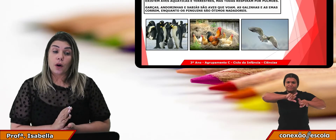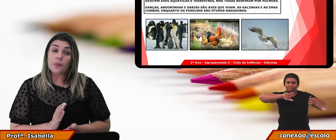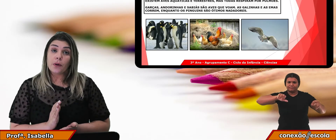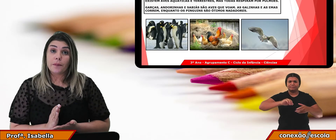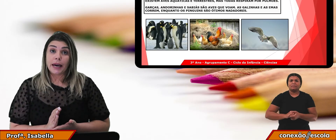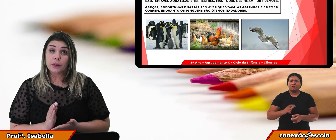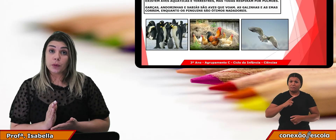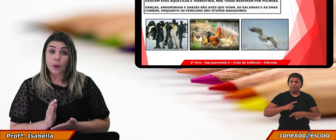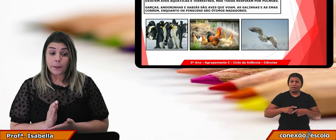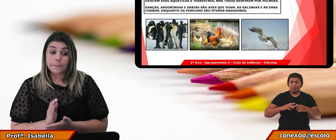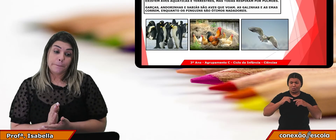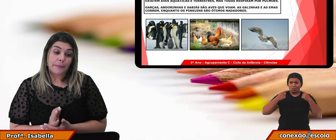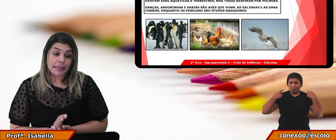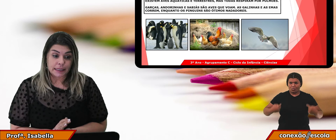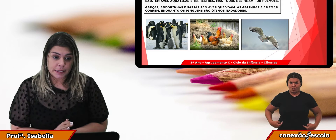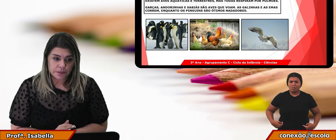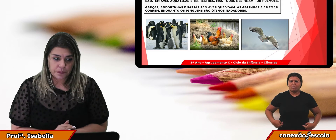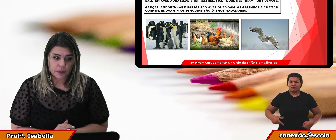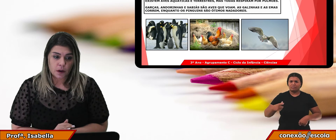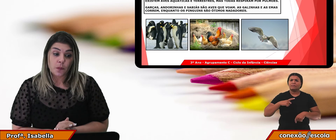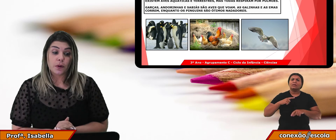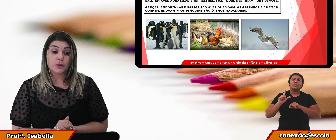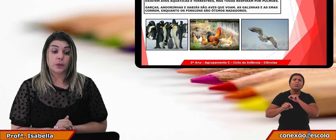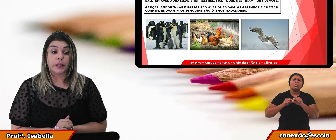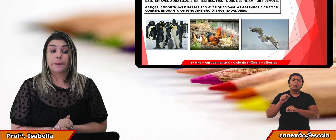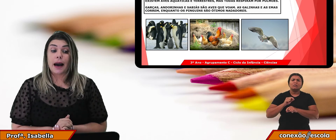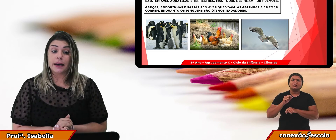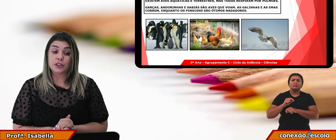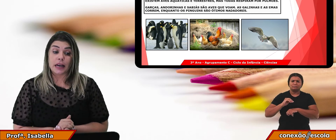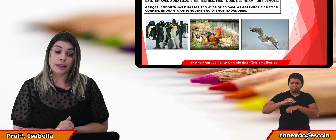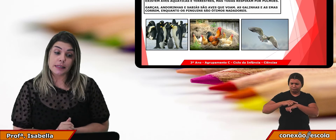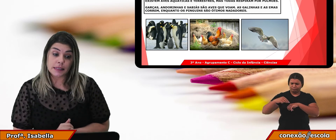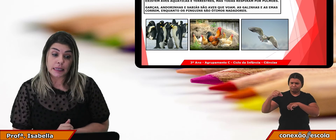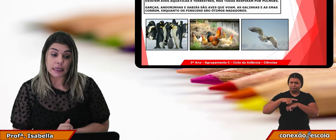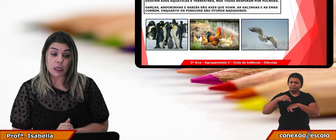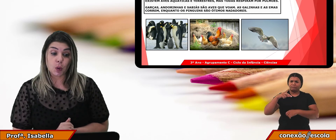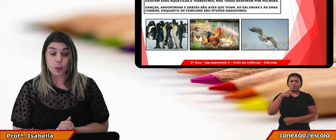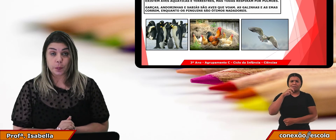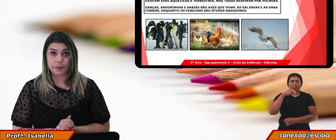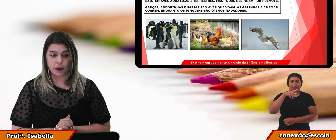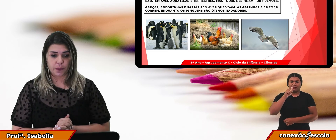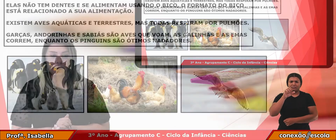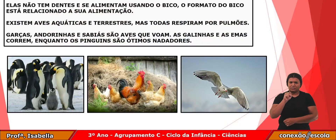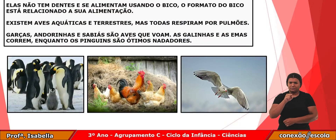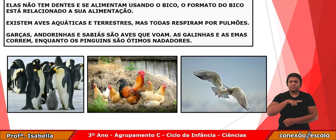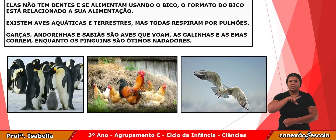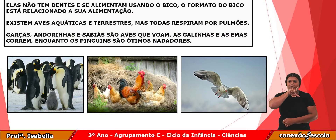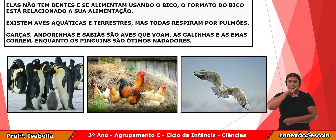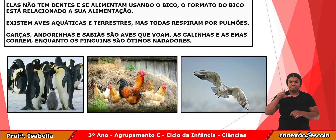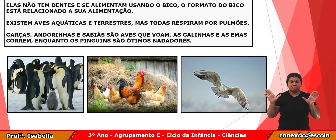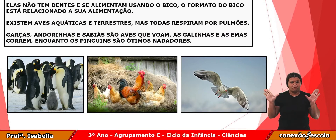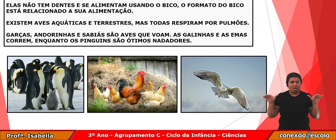têm o corpo coberto com penas. Possuem par de asas e um bico.